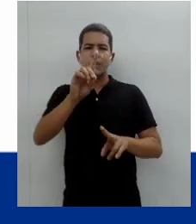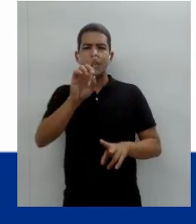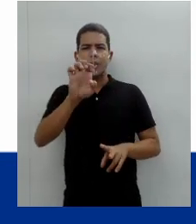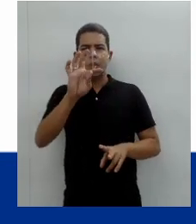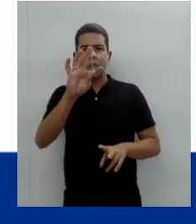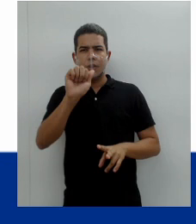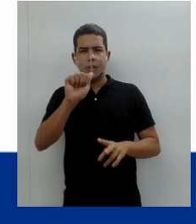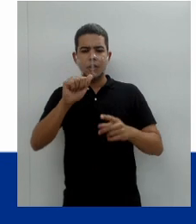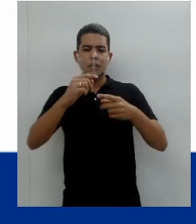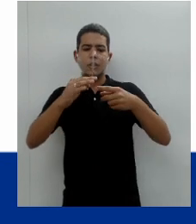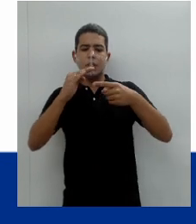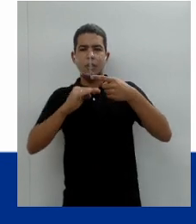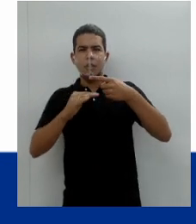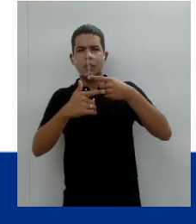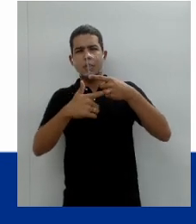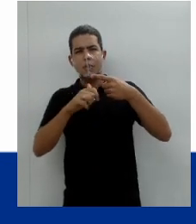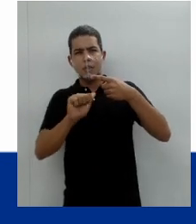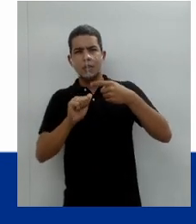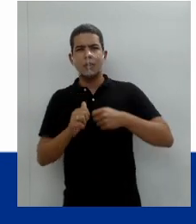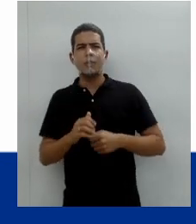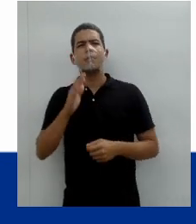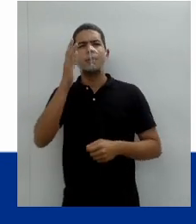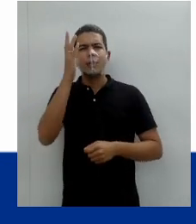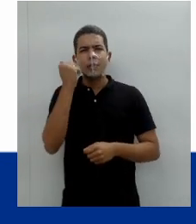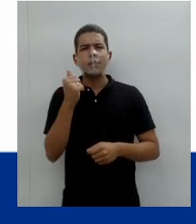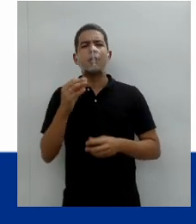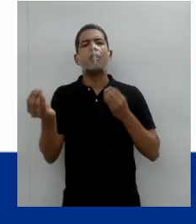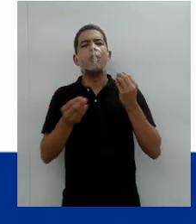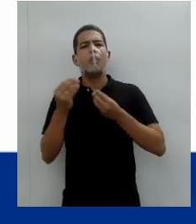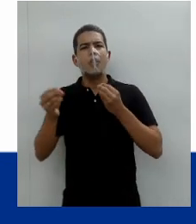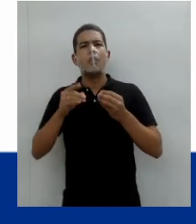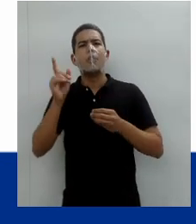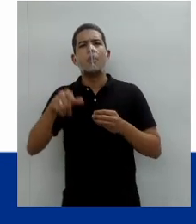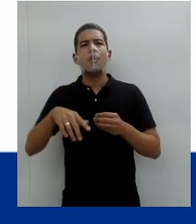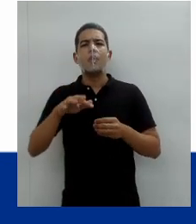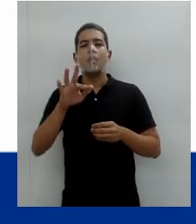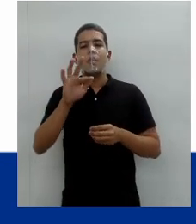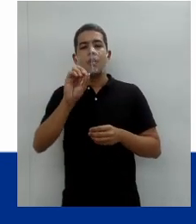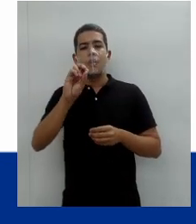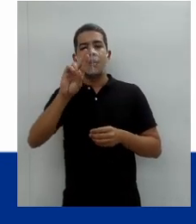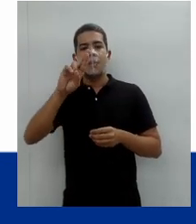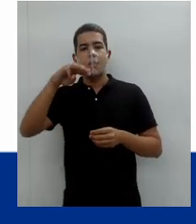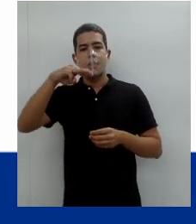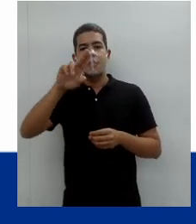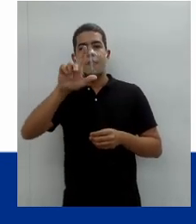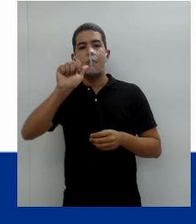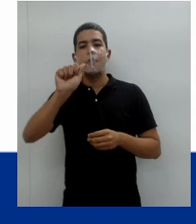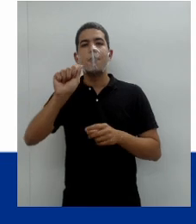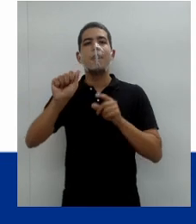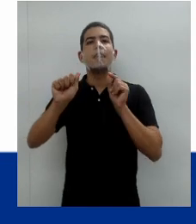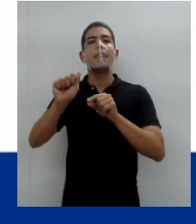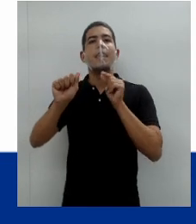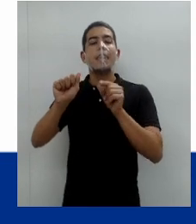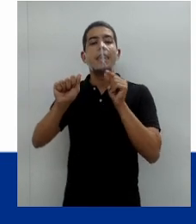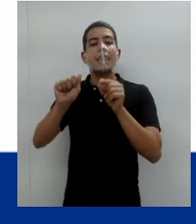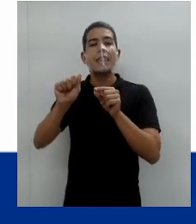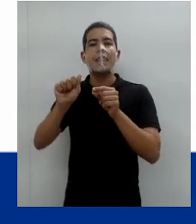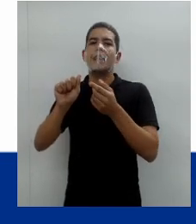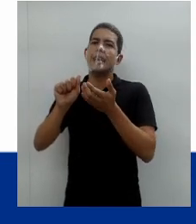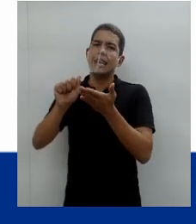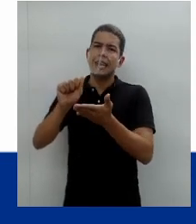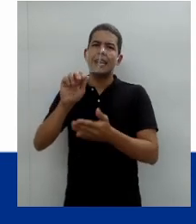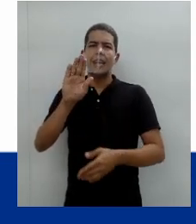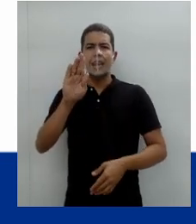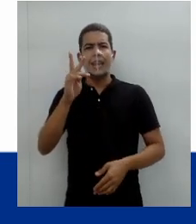É isso! Você sabe e conhece isso aqui como fórmula de quem? De tio